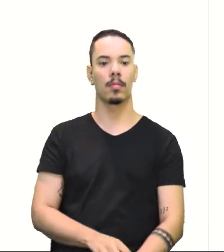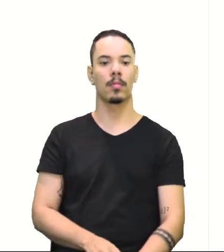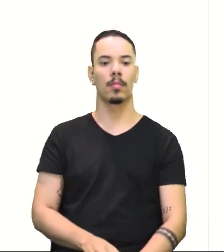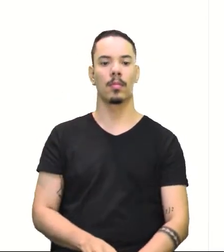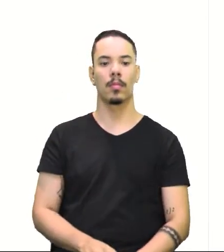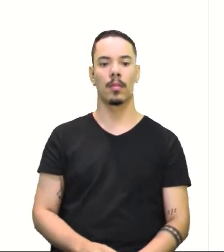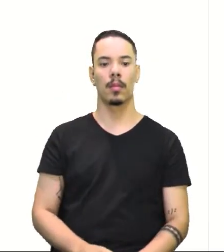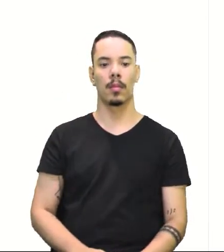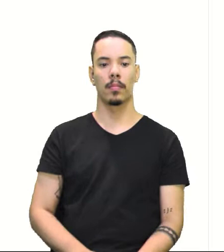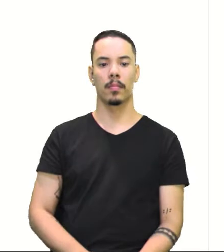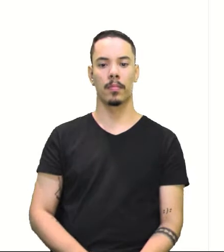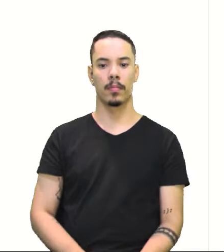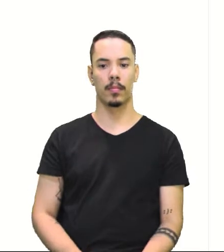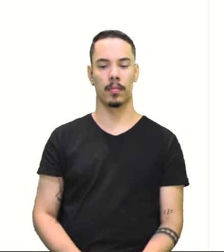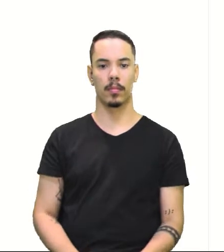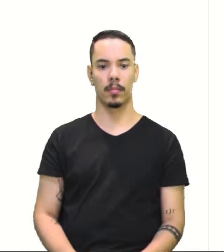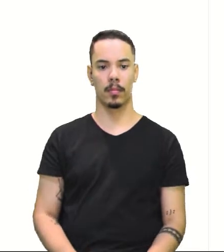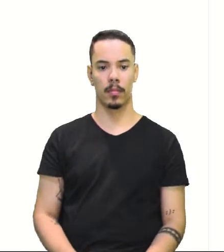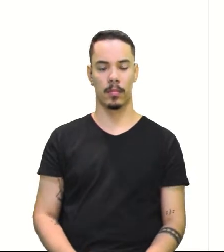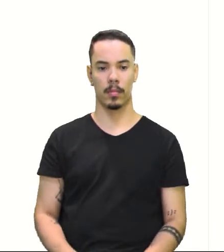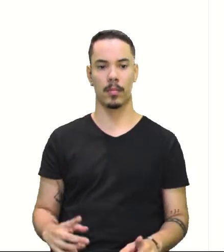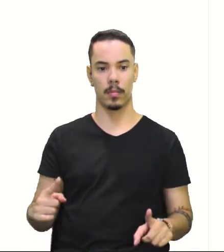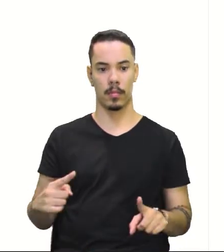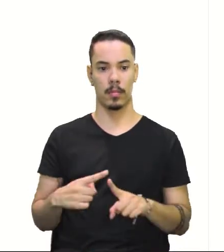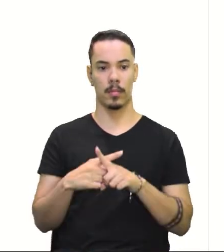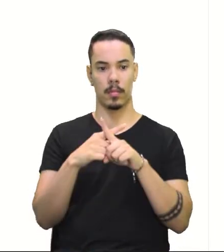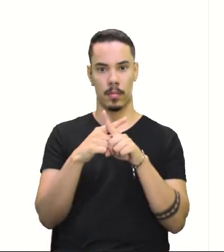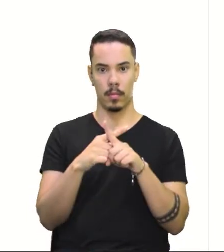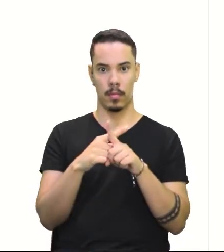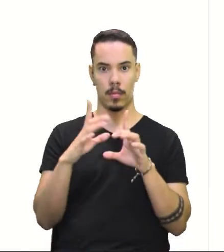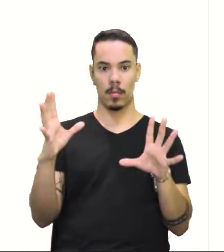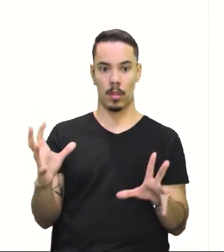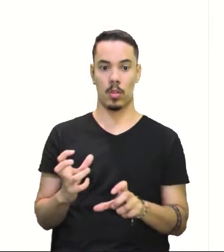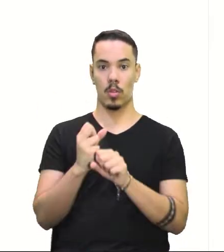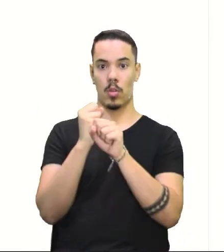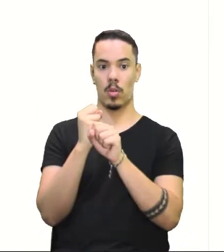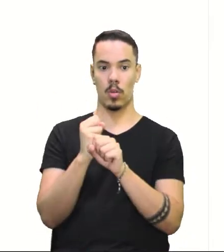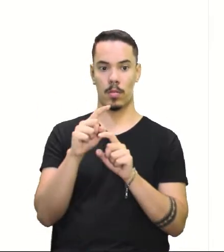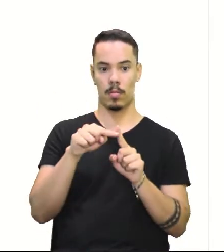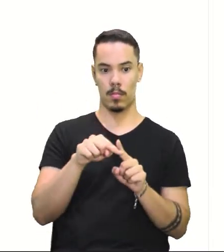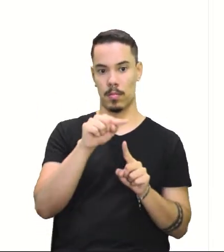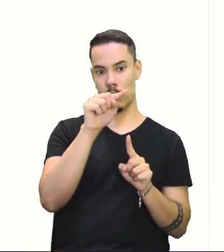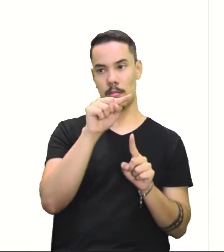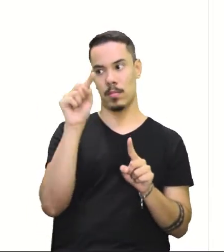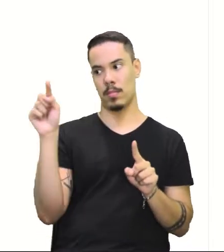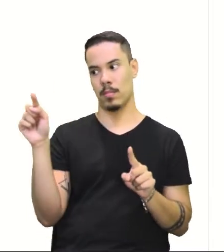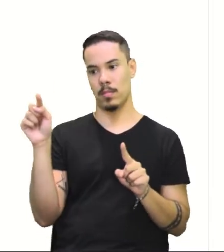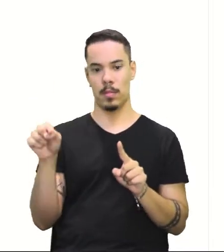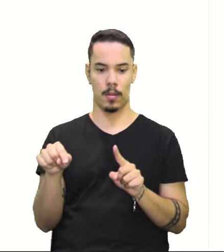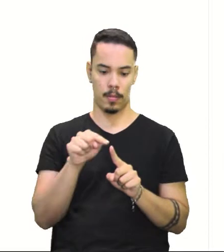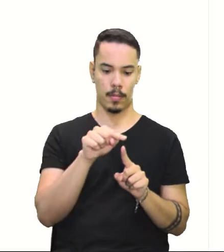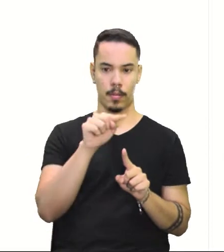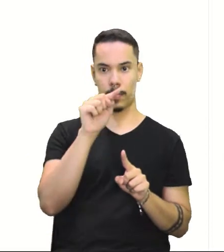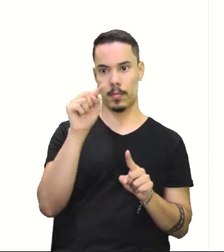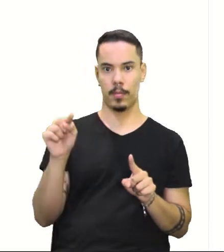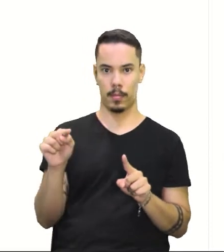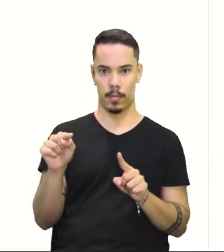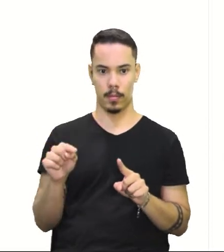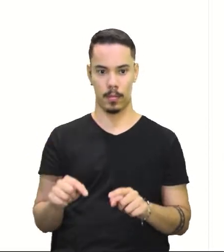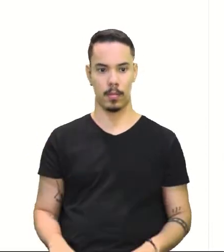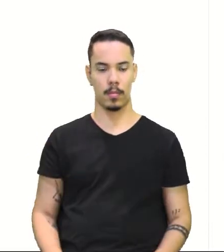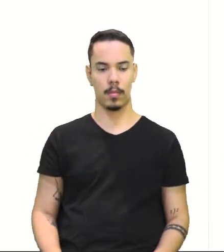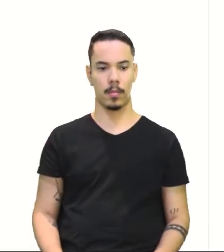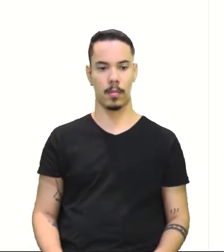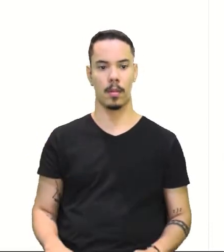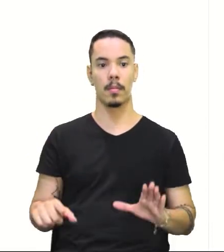aquele procedimento. Multiplica e soma com o próximo, tá? 2 vezes menos 3.